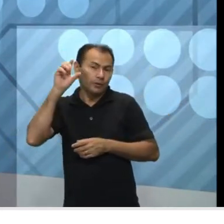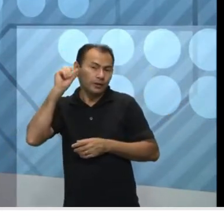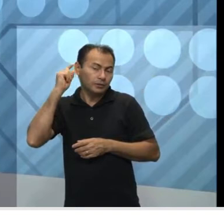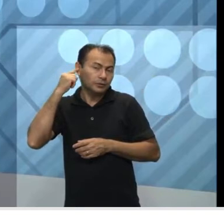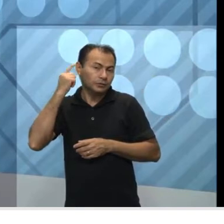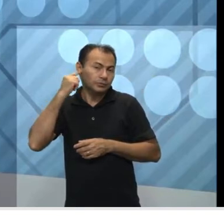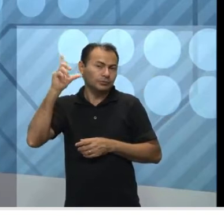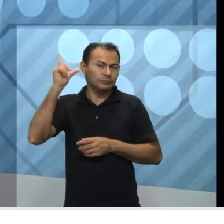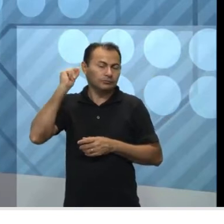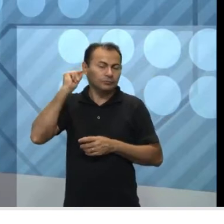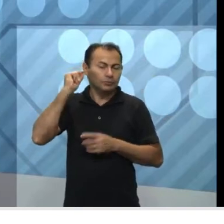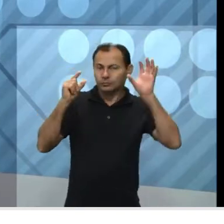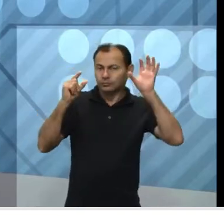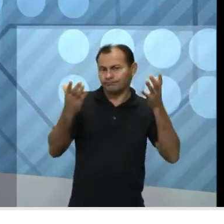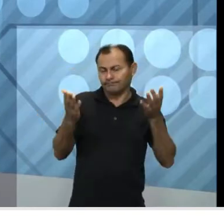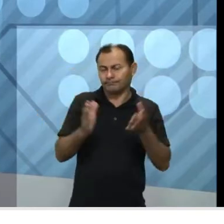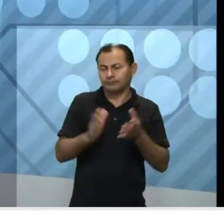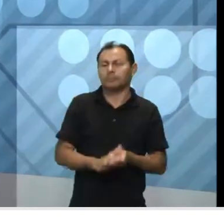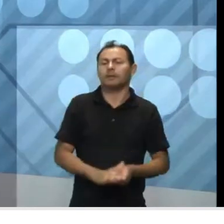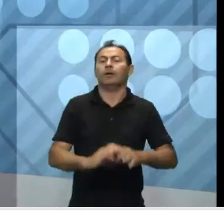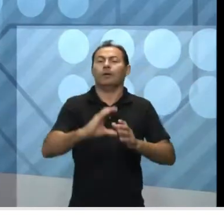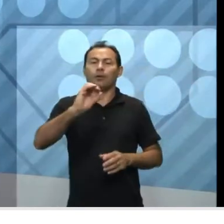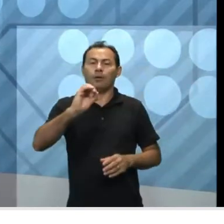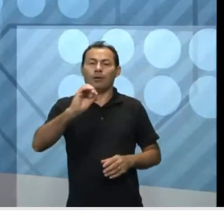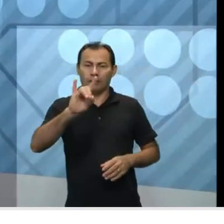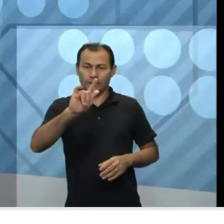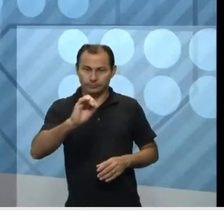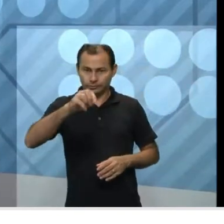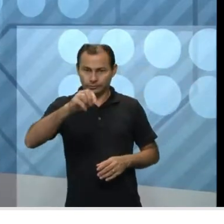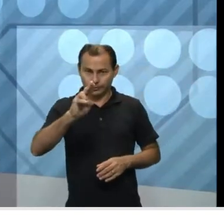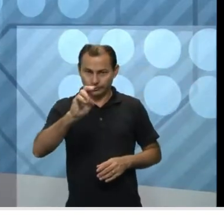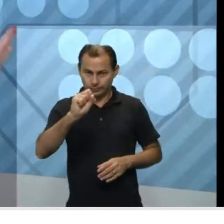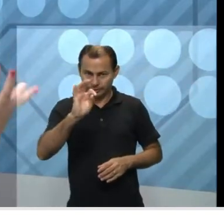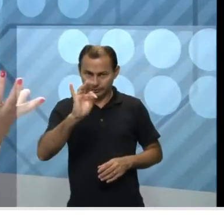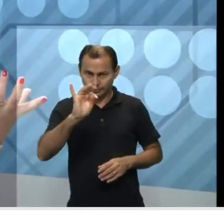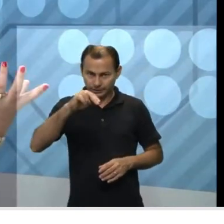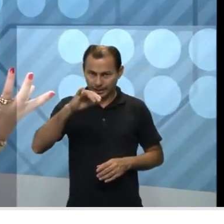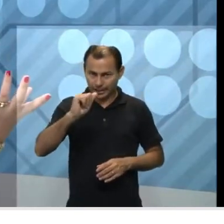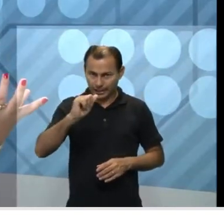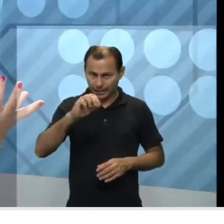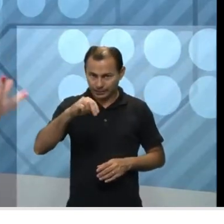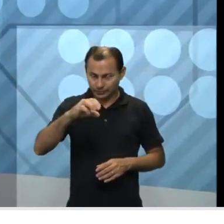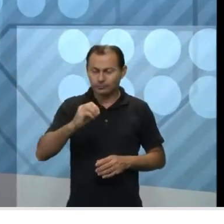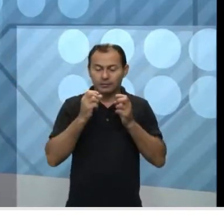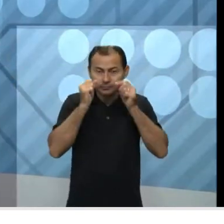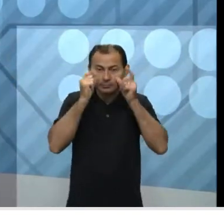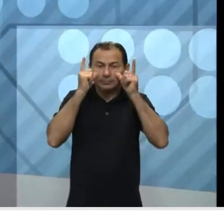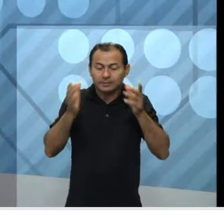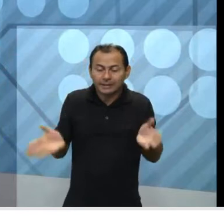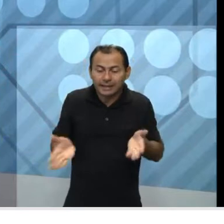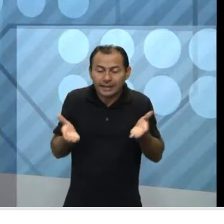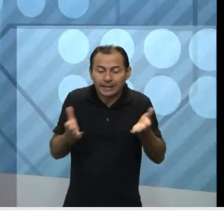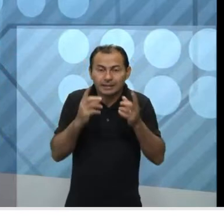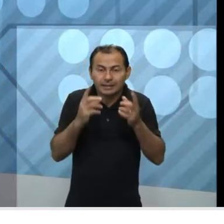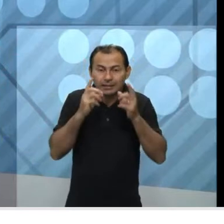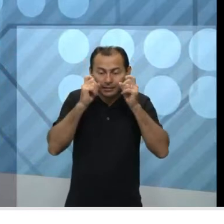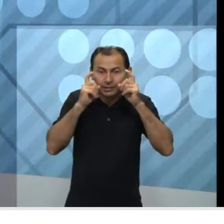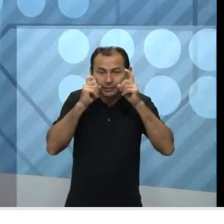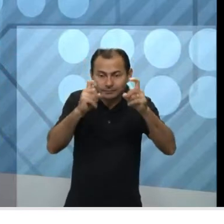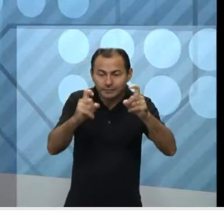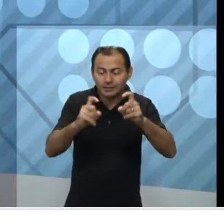O Código Justiniano, ele despertou o interesse das famílias nobres pela educação dos seus